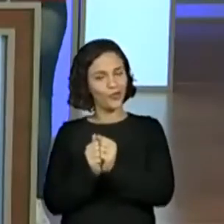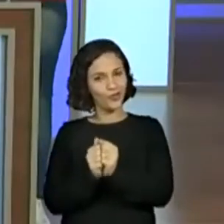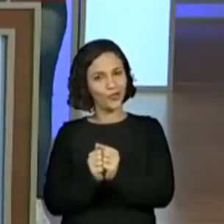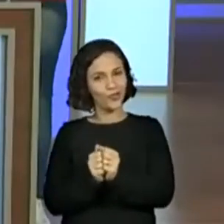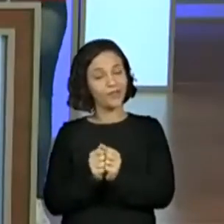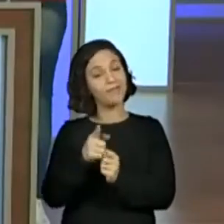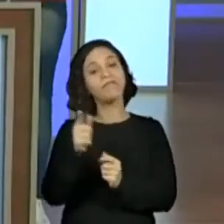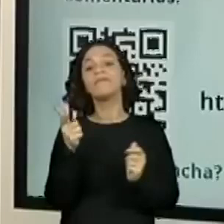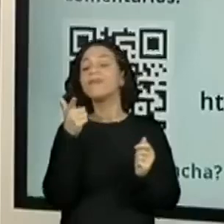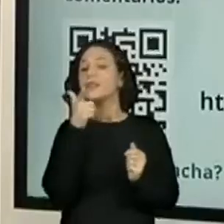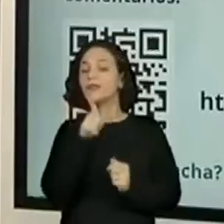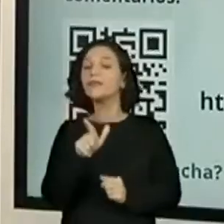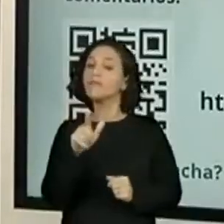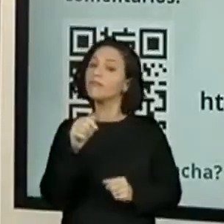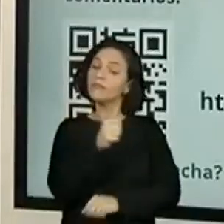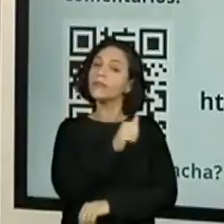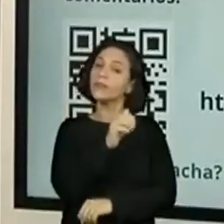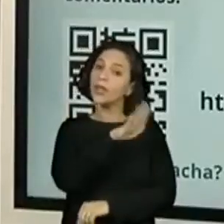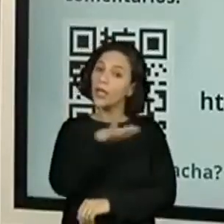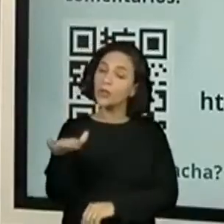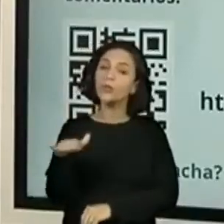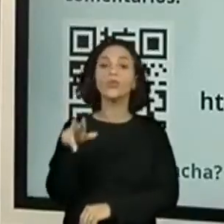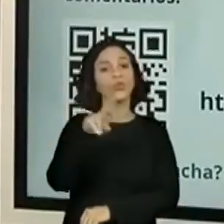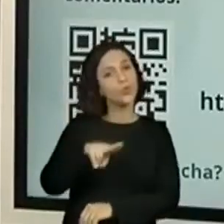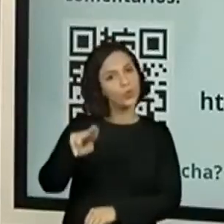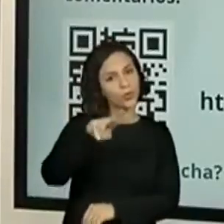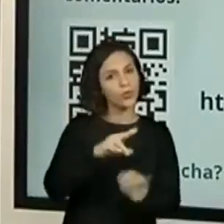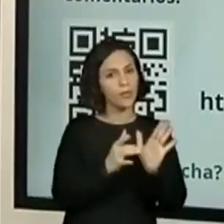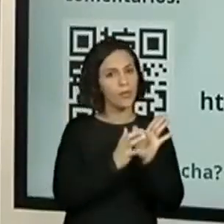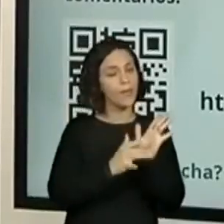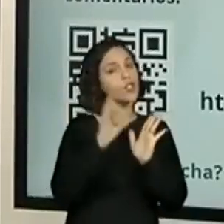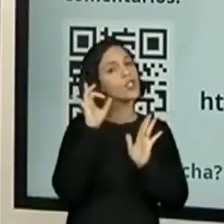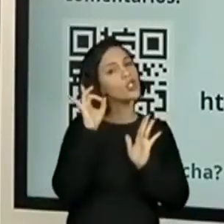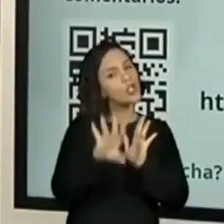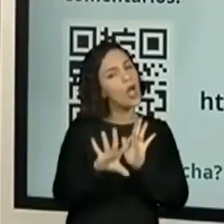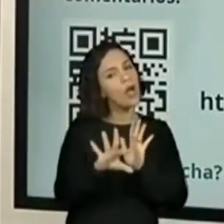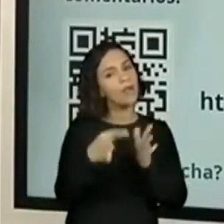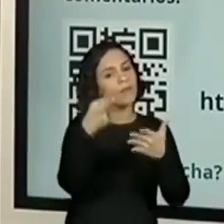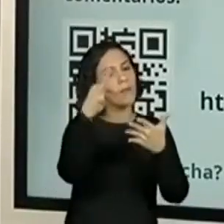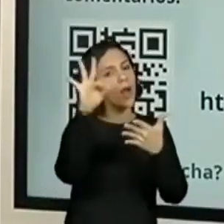que vocês possam, sim, alunos, fazerem uso da calculadora apenas para a